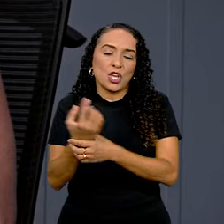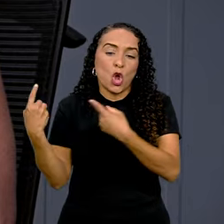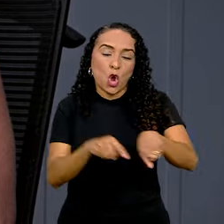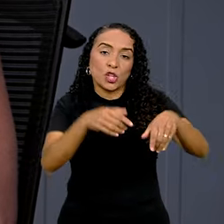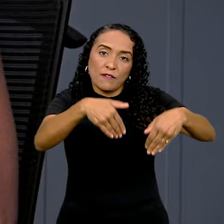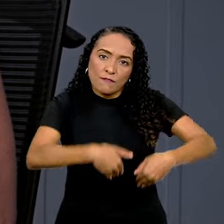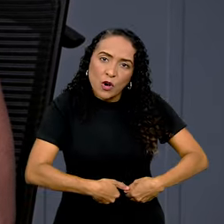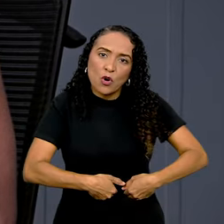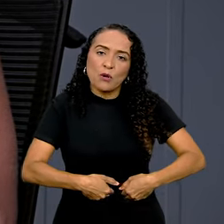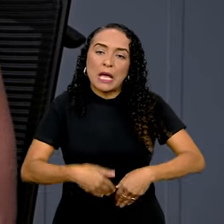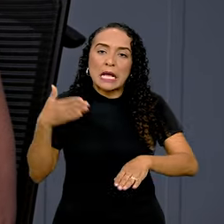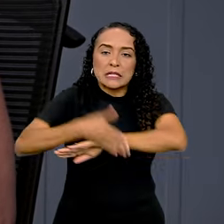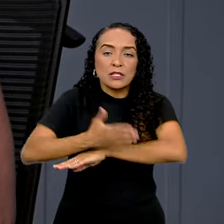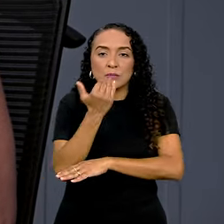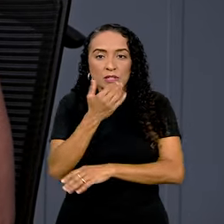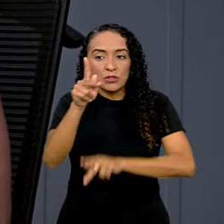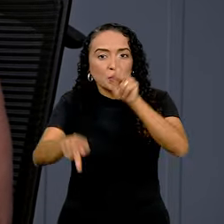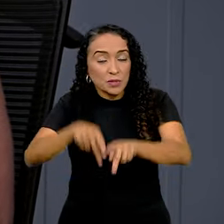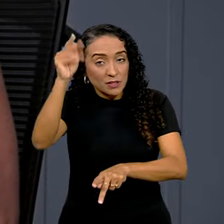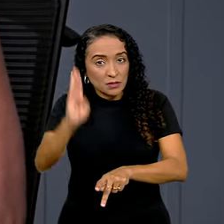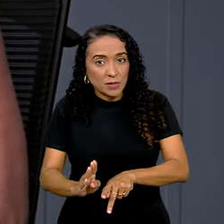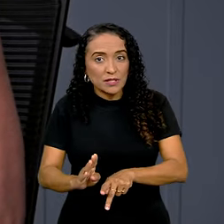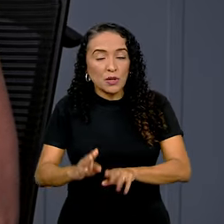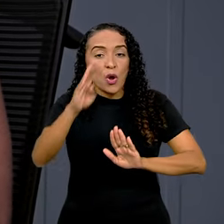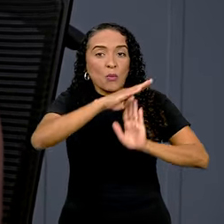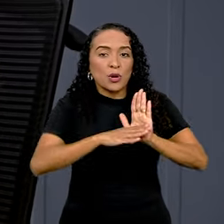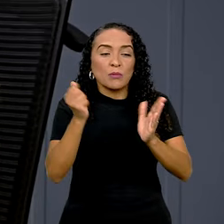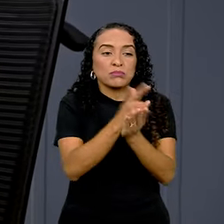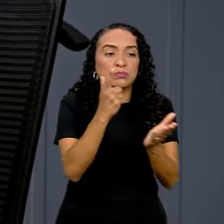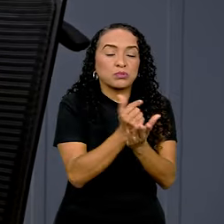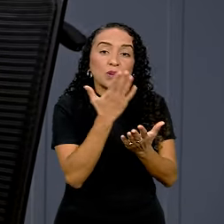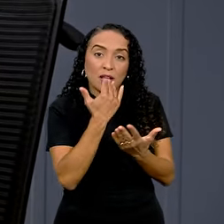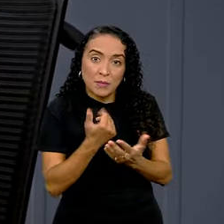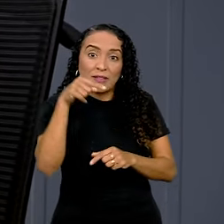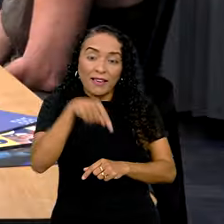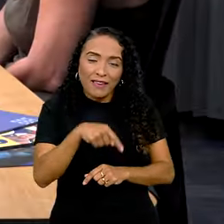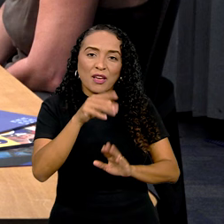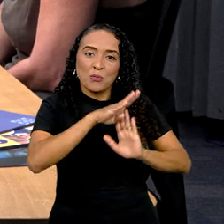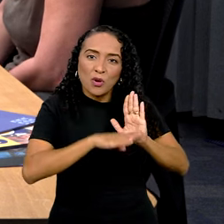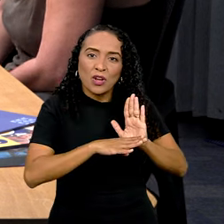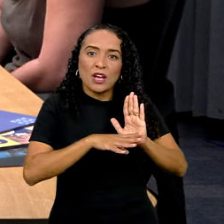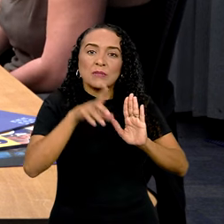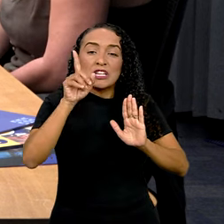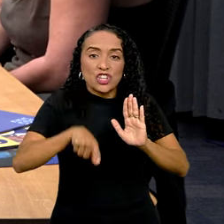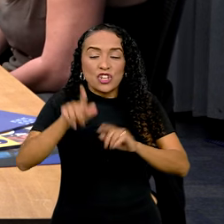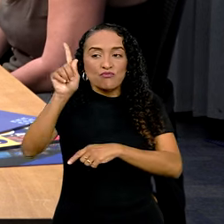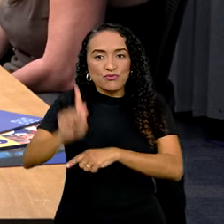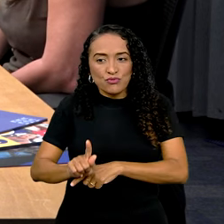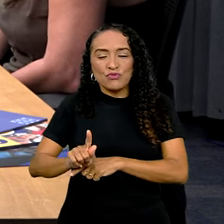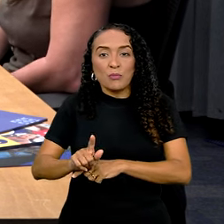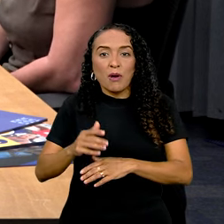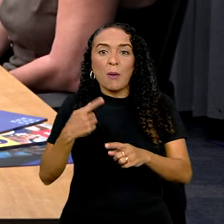eh o combate à fome para garantir acesso à alimentação da população brasileira o programa de aquisição de alimentos foi um programa